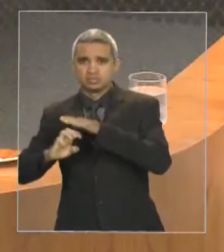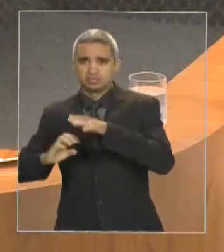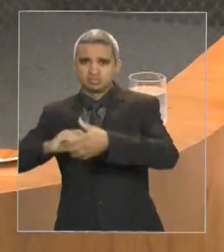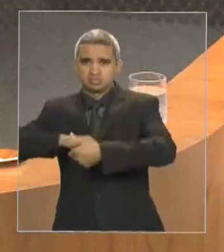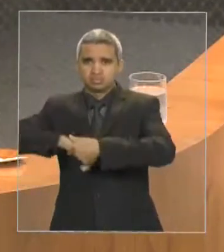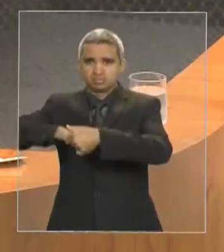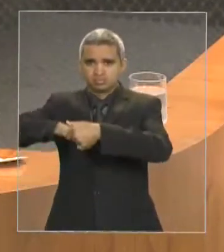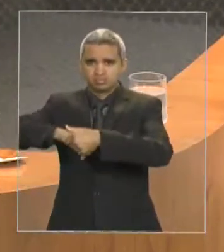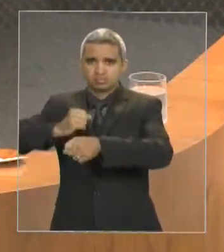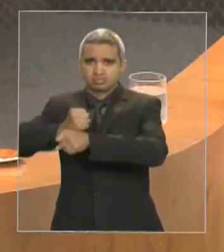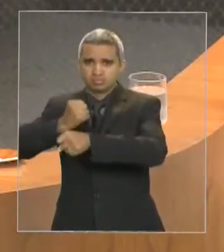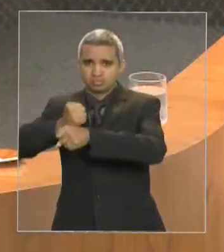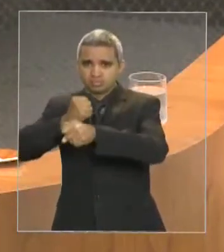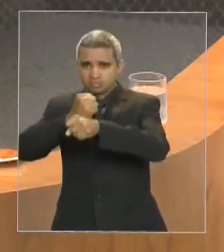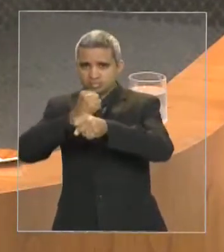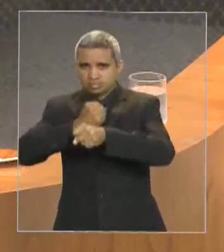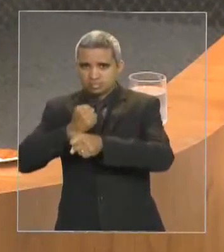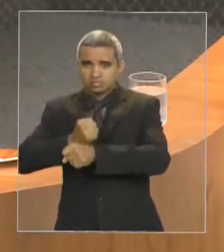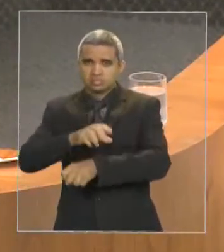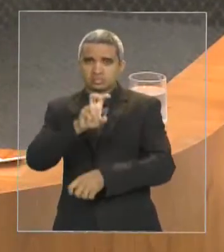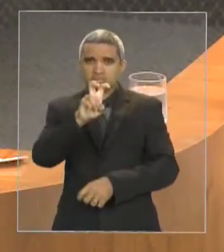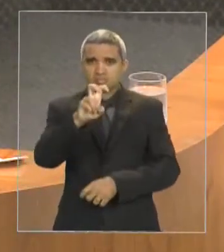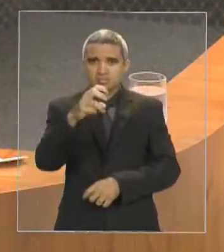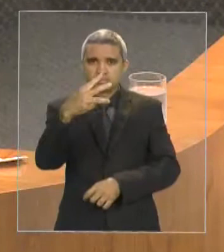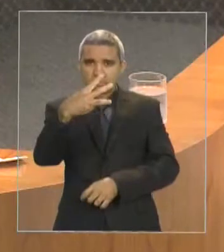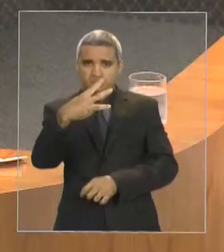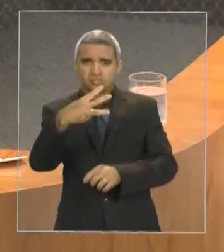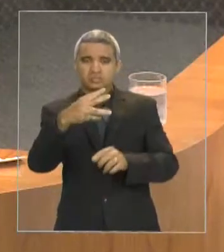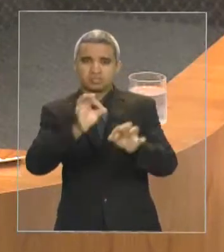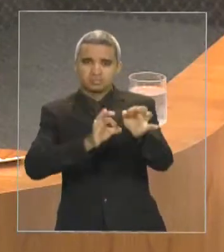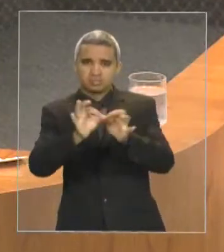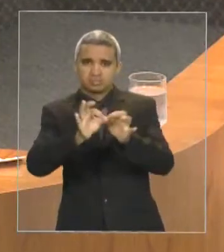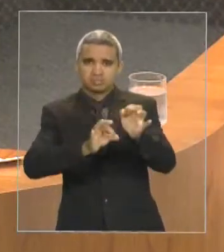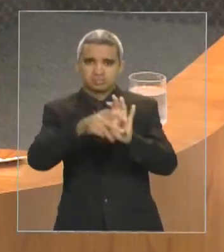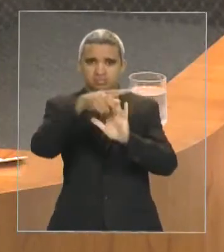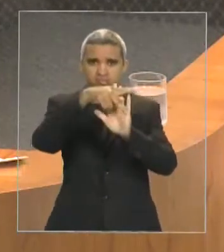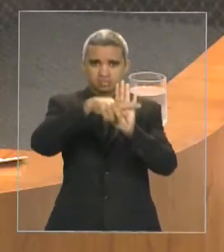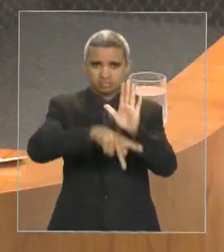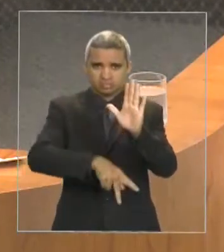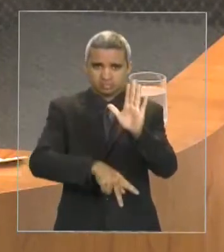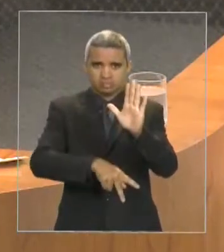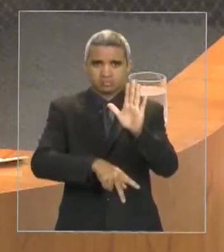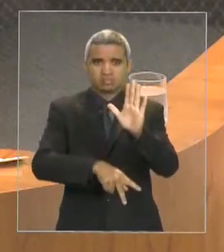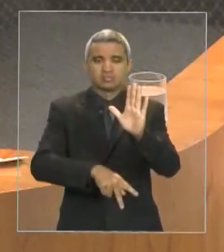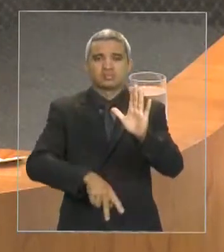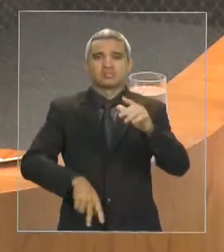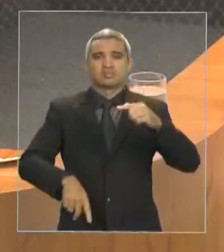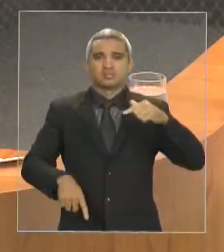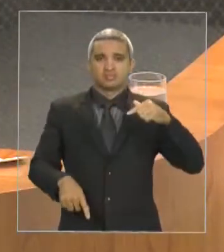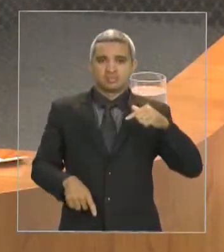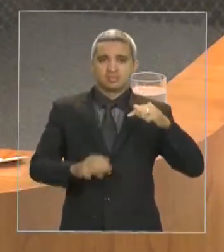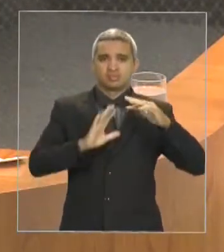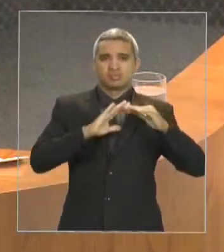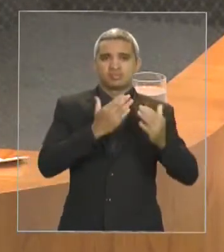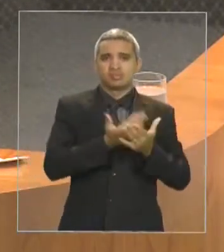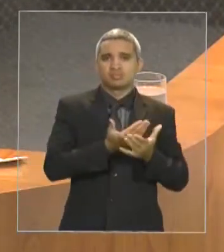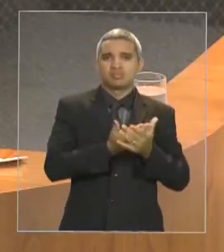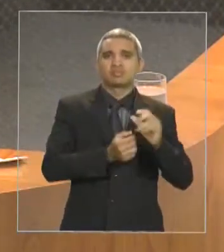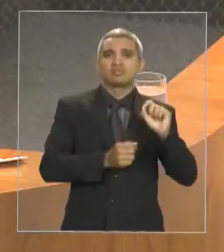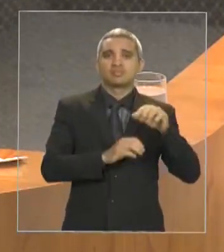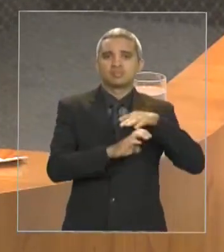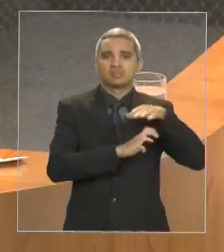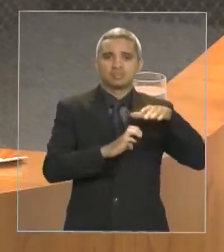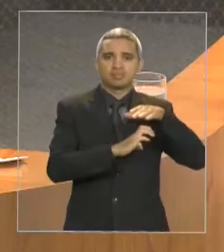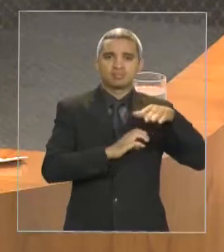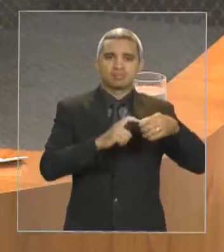53 estão em fase de elaboração de projeto e 7, infelizmente, estão em fase de distrato, uma vez que as empresas não conseguiram